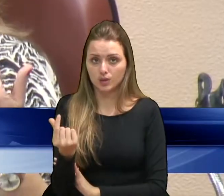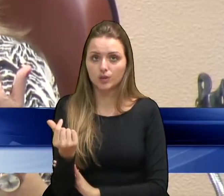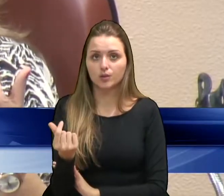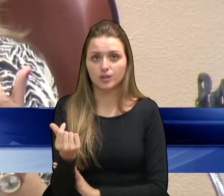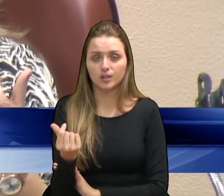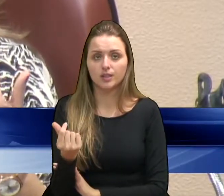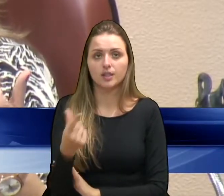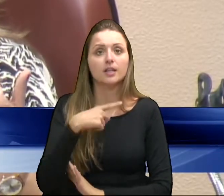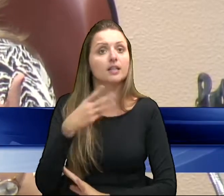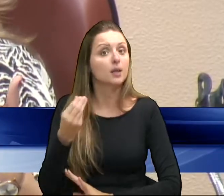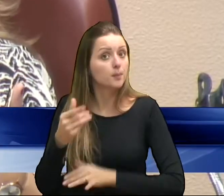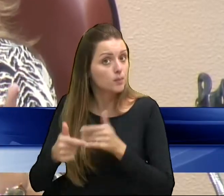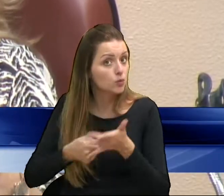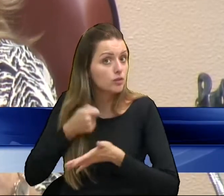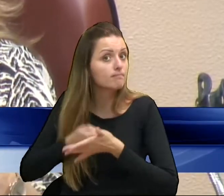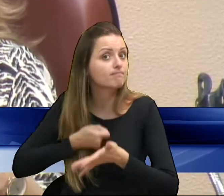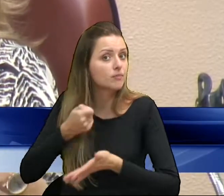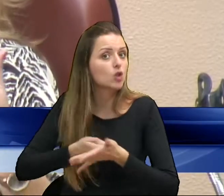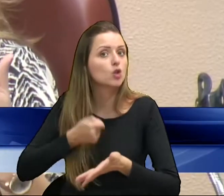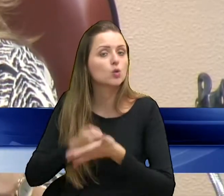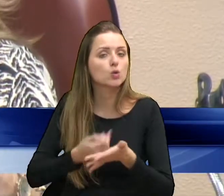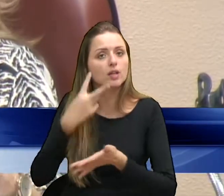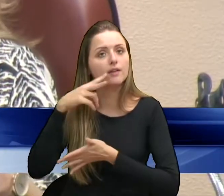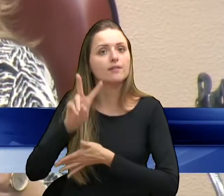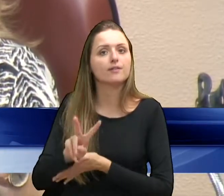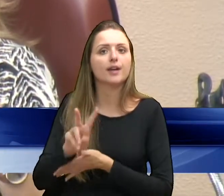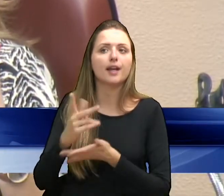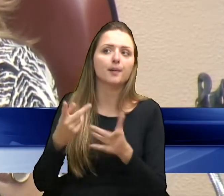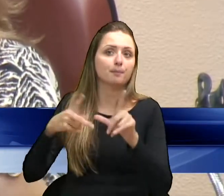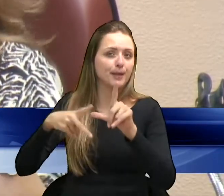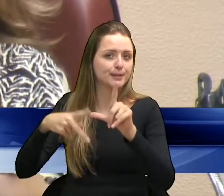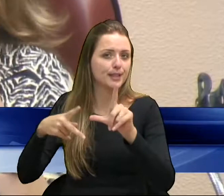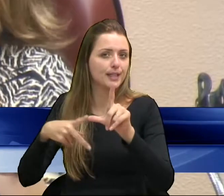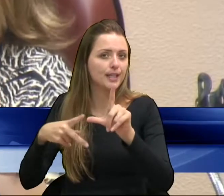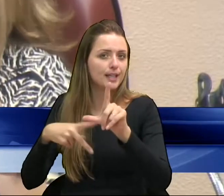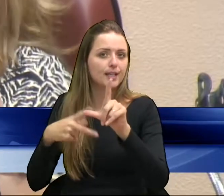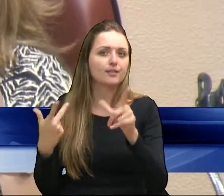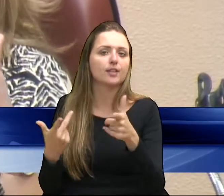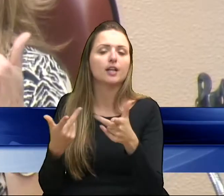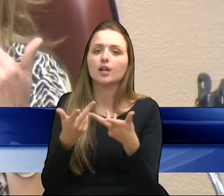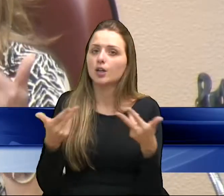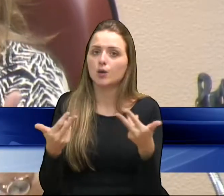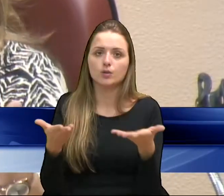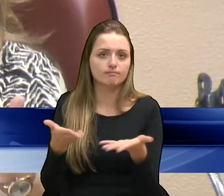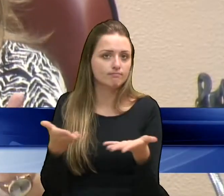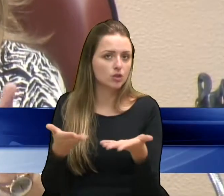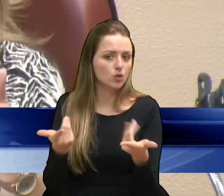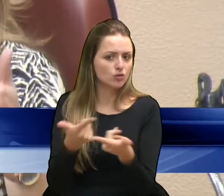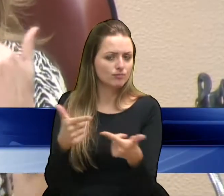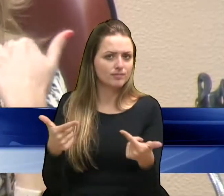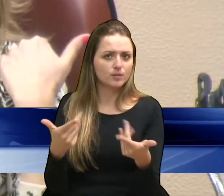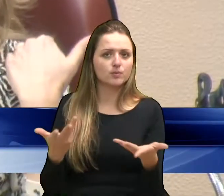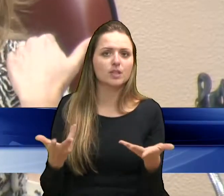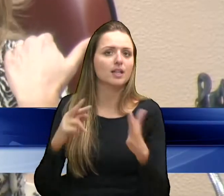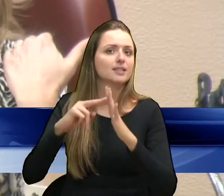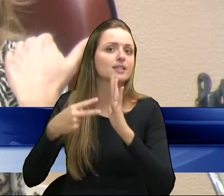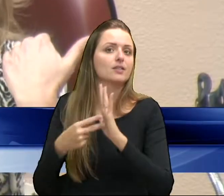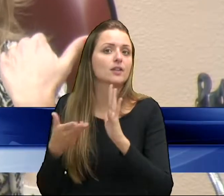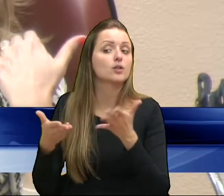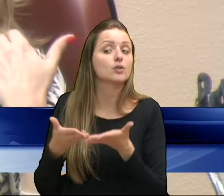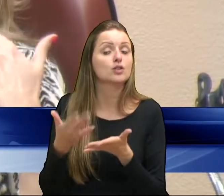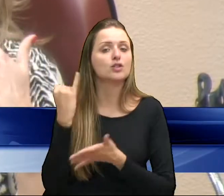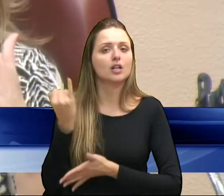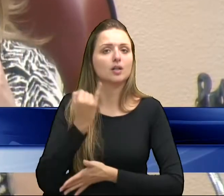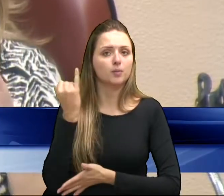temos muito trabalho para fazer, revisando gratuidades, revisando coisas que hoje não têm sentido que tiveram no